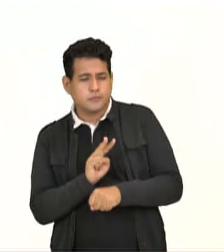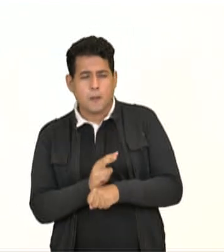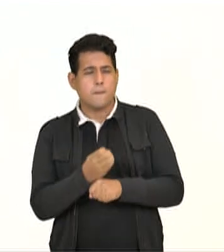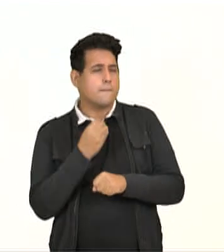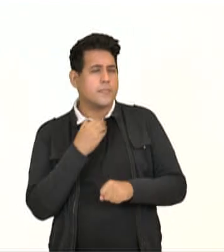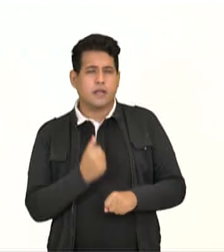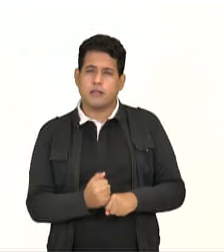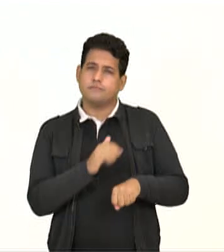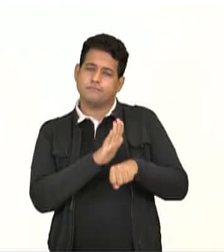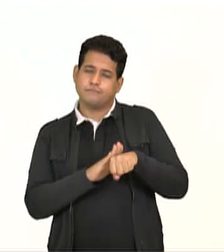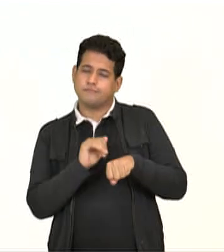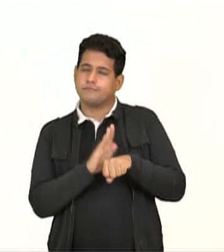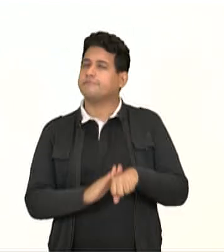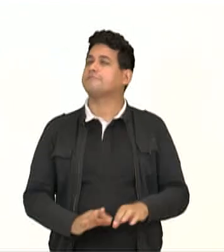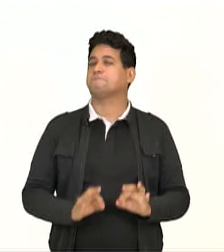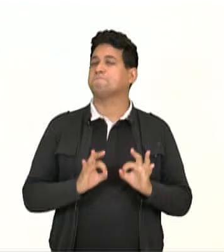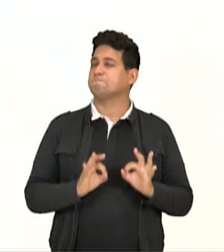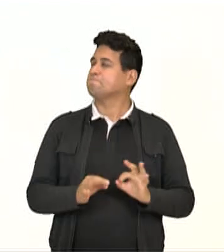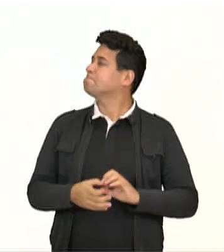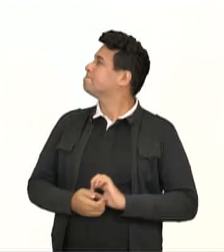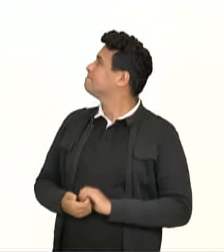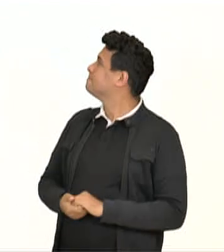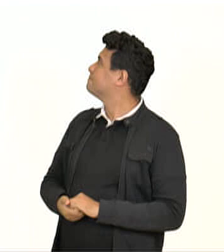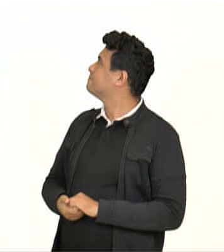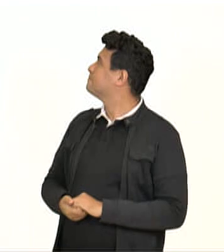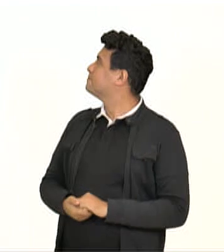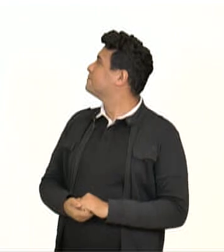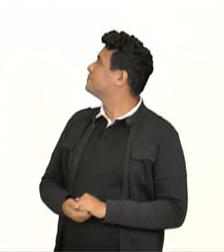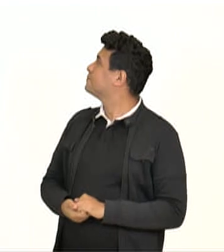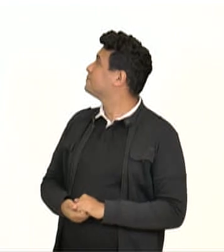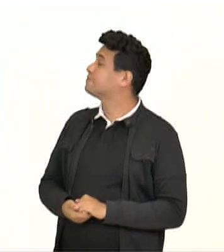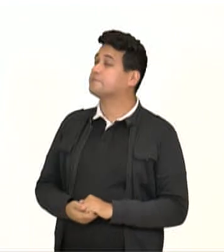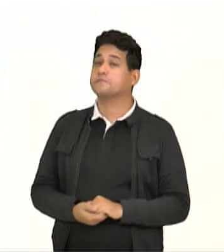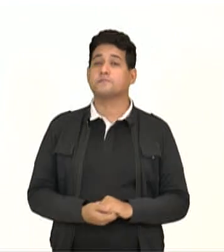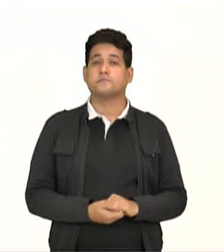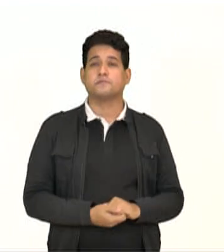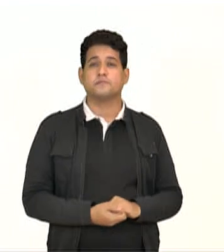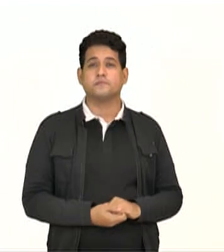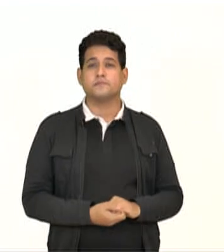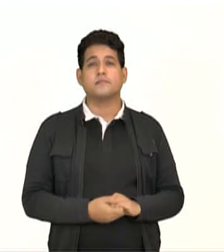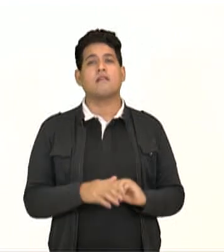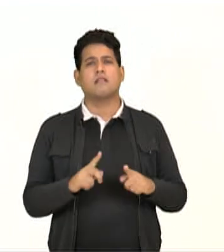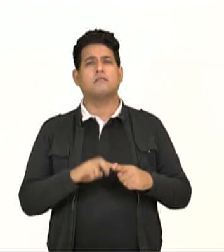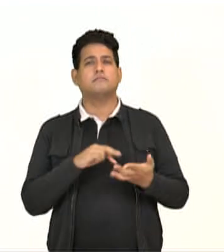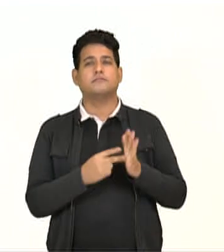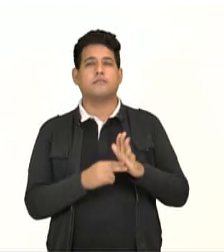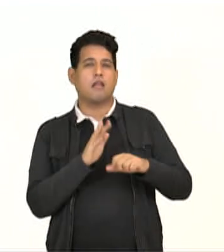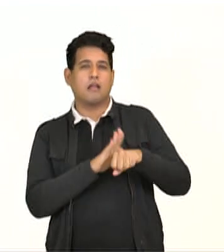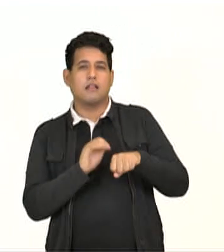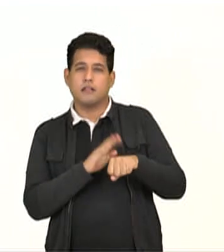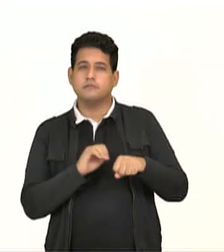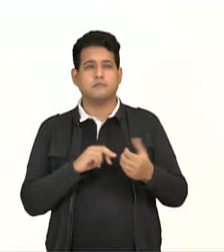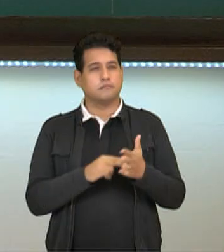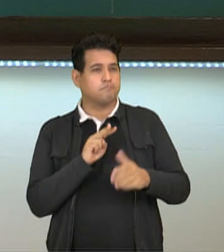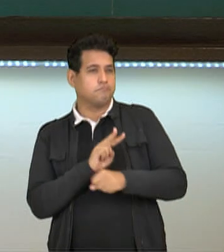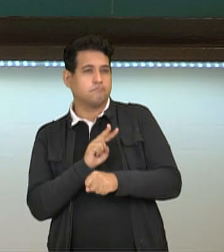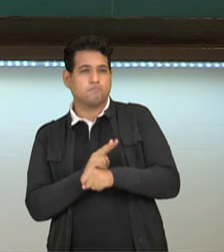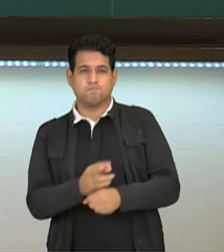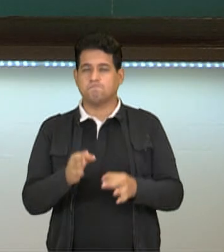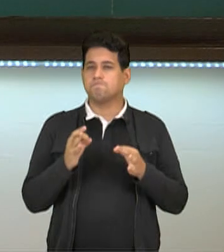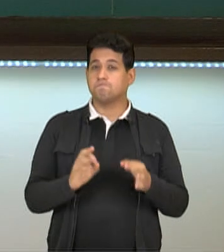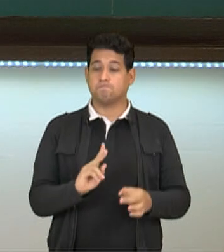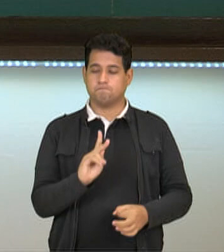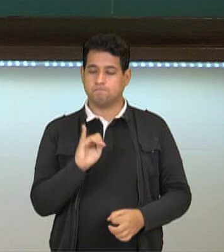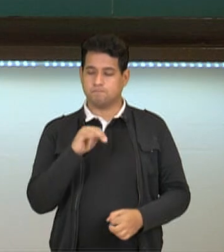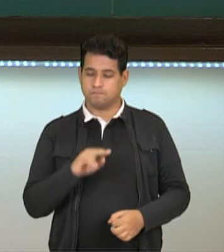gentileza. I'm gonna treat her kind. Kind, então, seria gentileza, tratar com gentileza, tratar bem. É assim que a gente vai fazendo